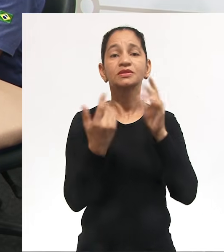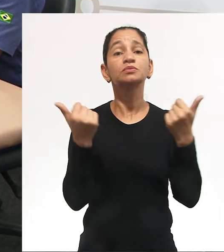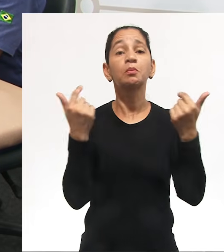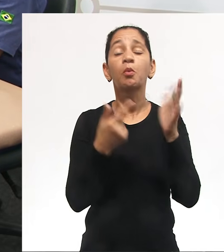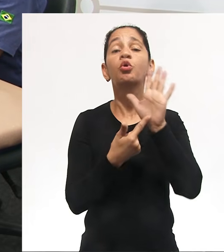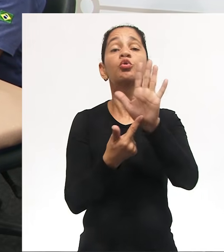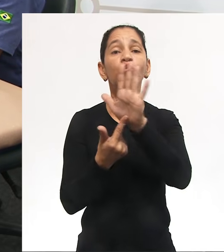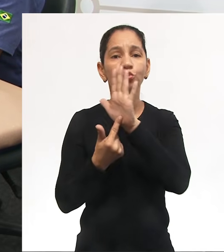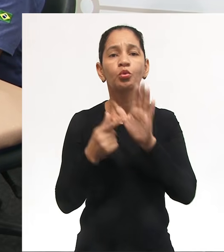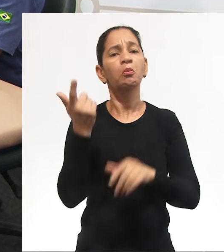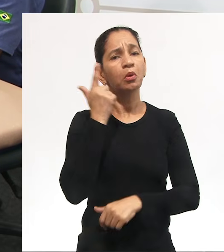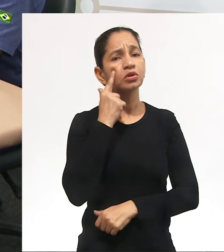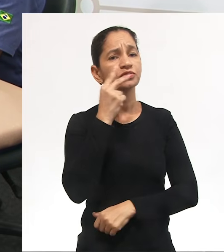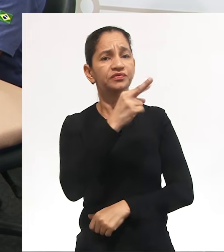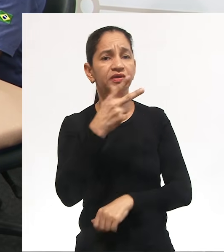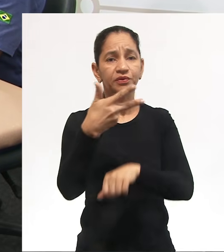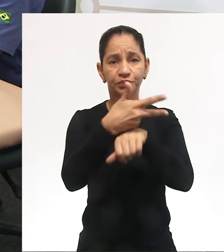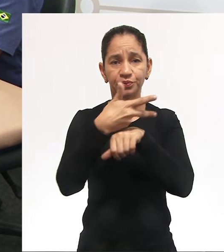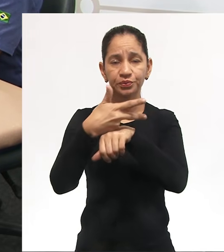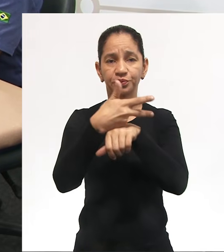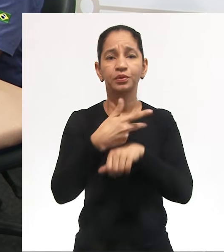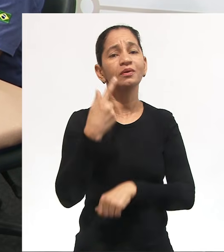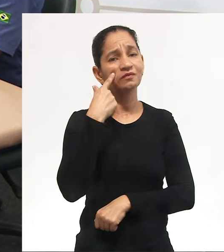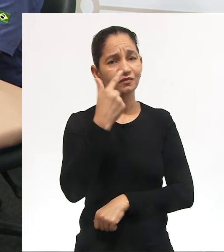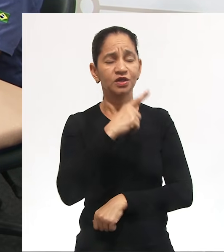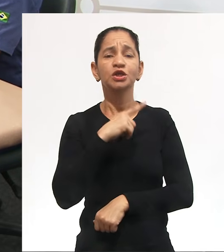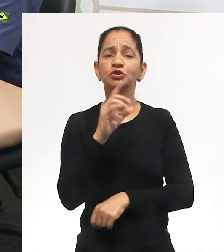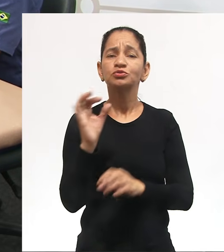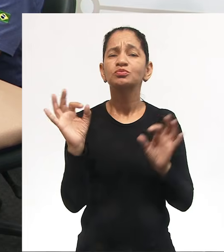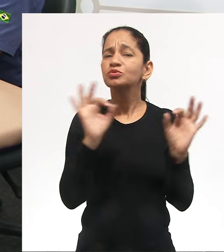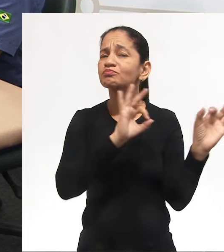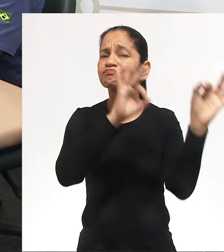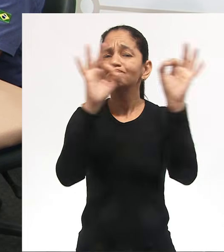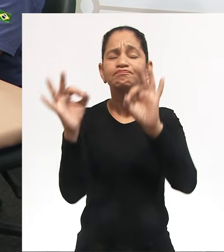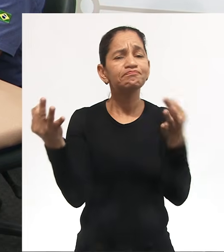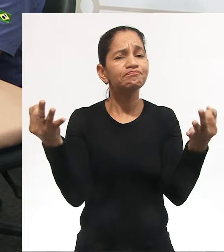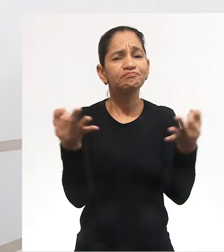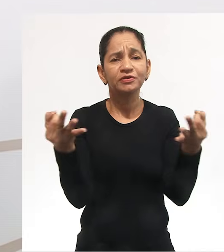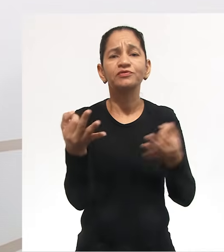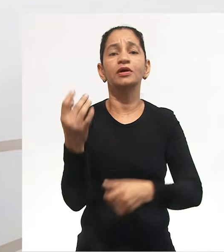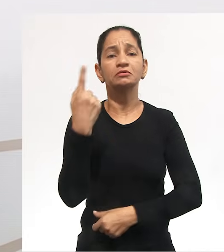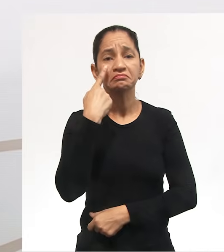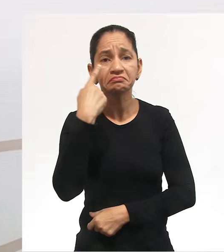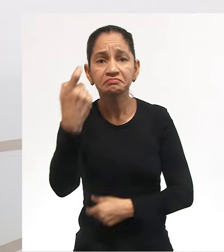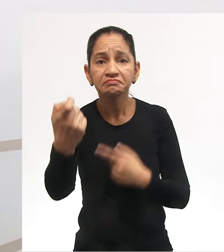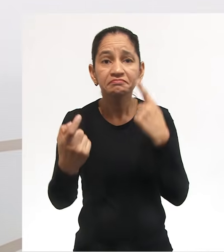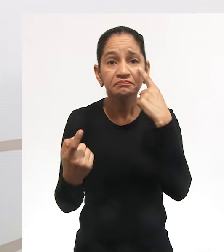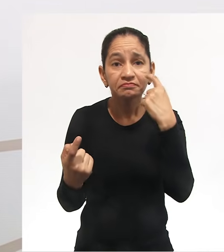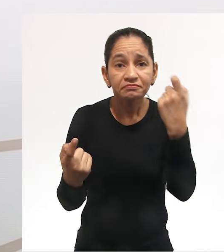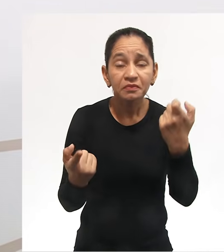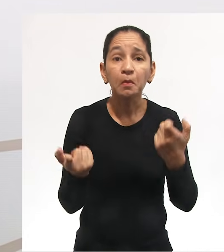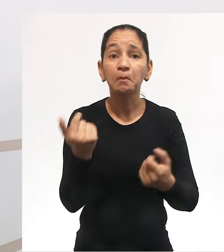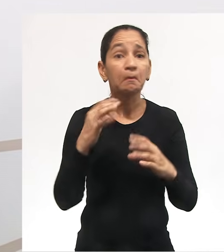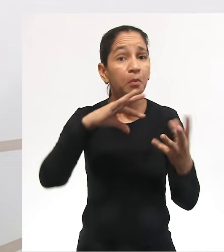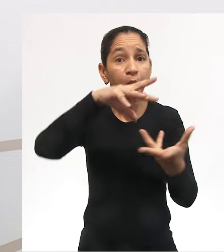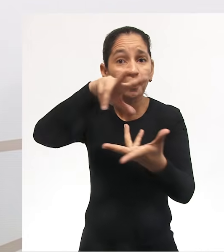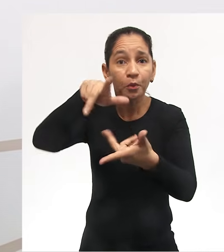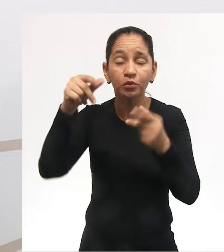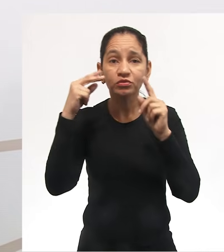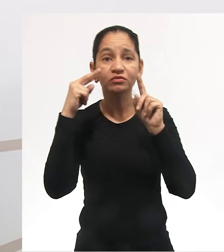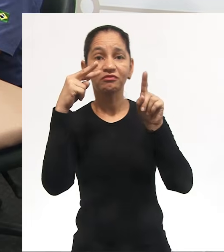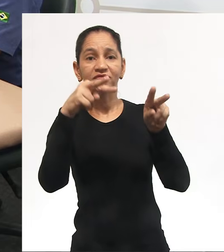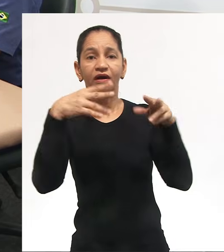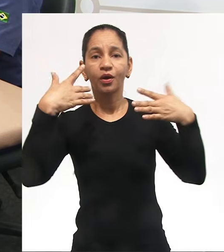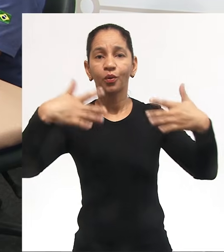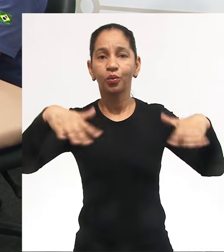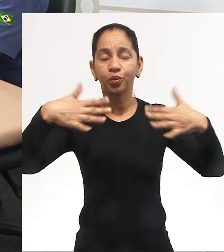gente expôs também os quadros, depois vocês também podem ver no vídeo, e aí ficou bem bonito, ficou bem interessante. De E